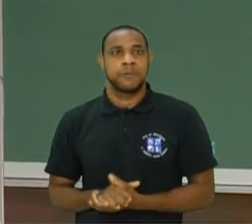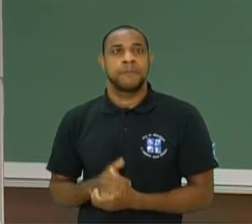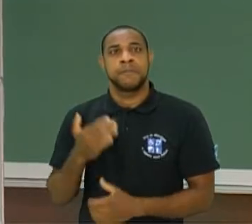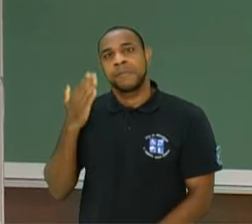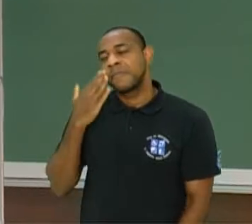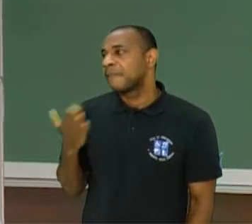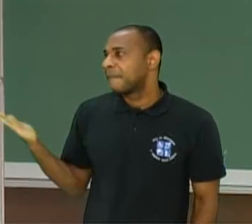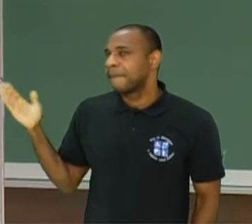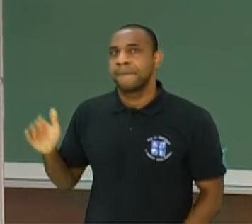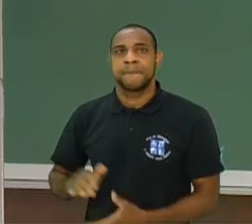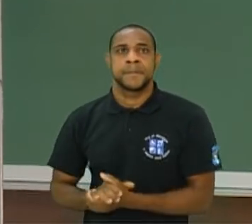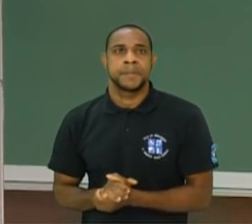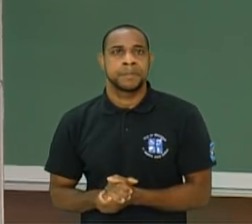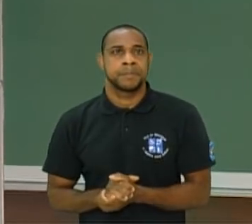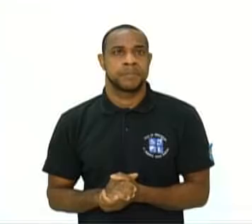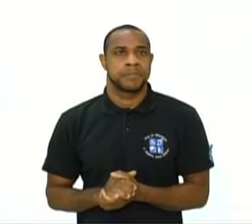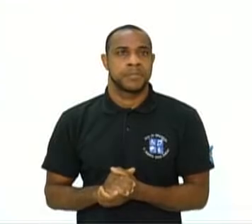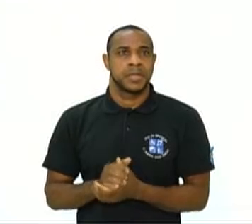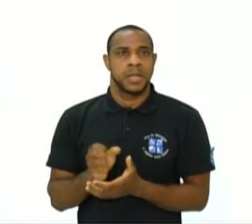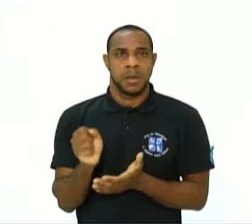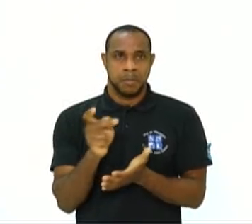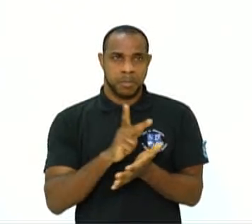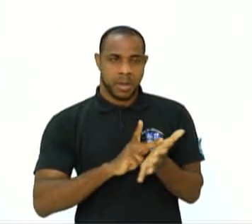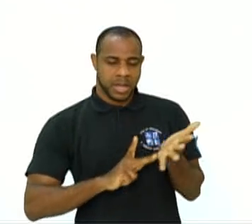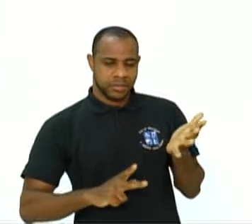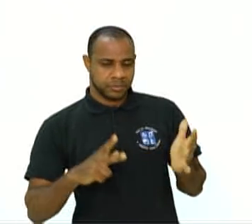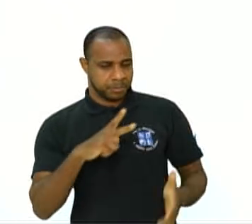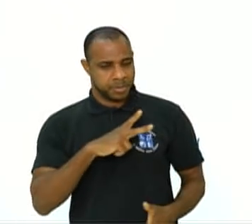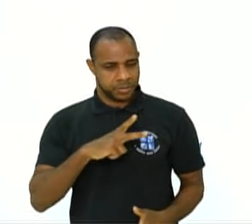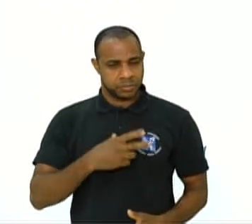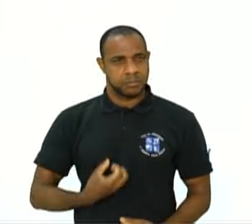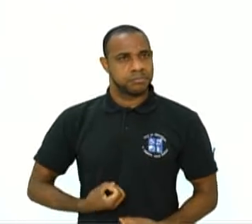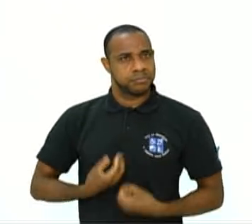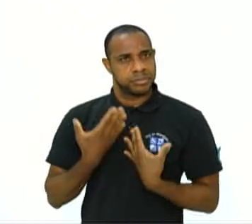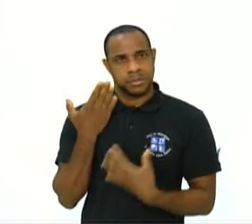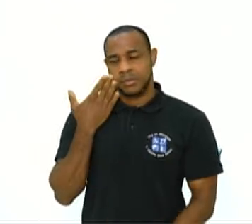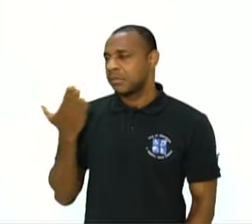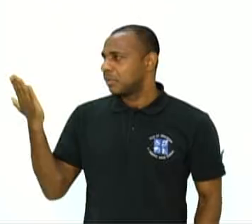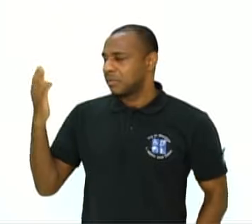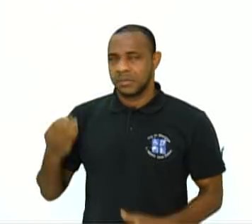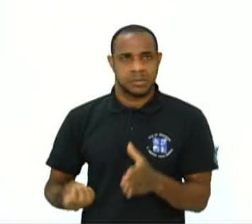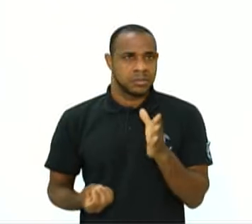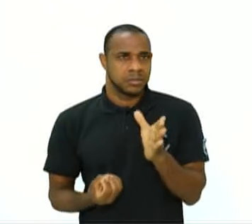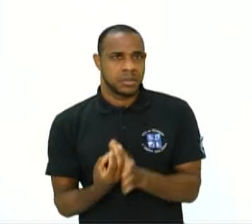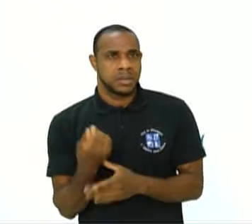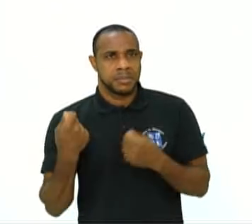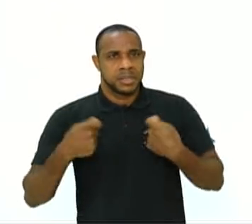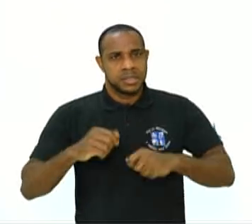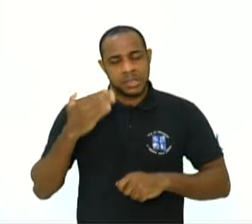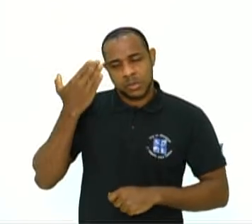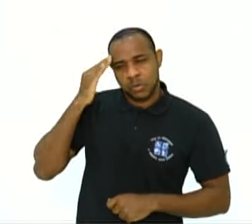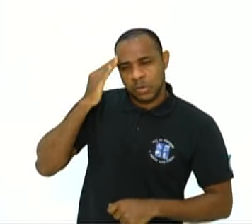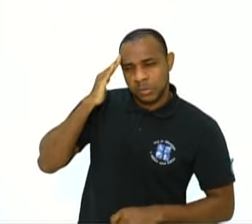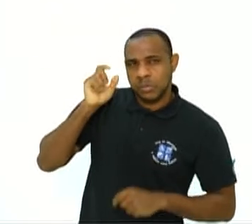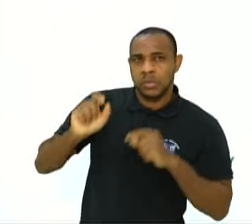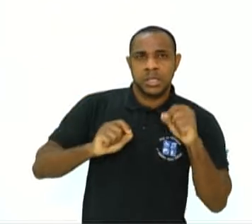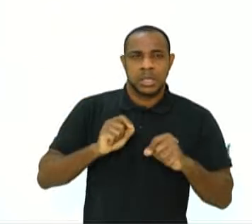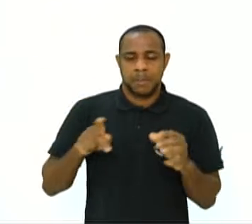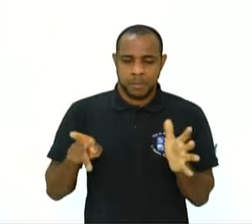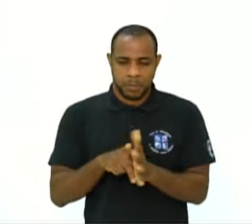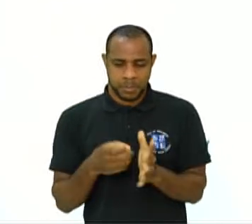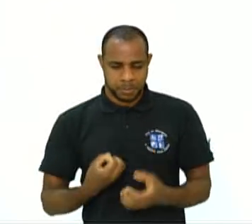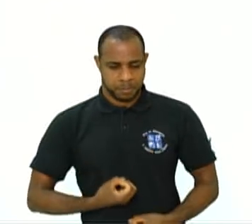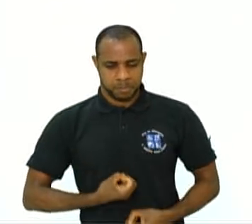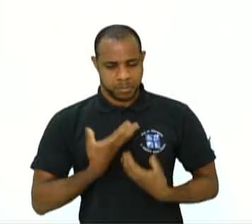Então, poética pessoal. De acordo com Rosana Paulino, para se criar arte é preciso compreender sua própria